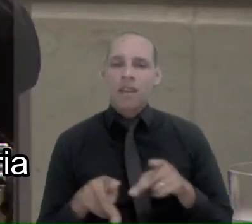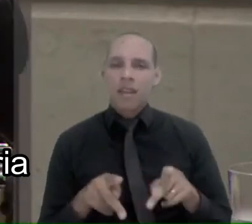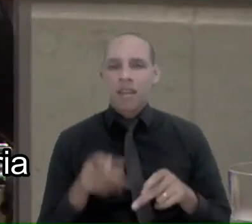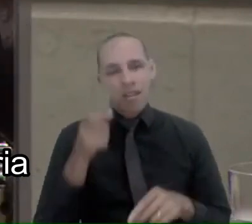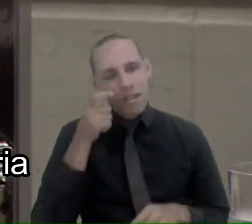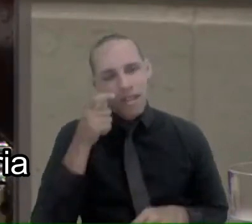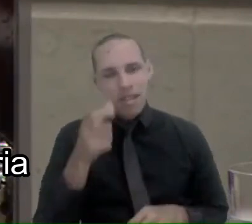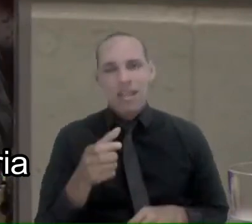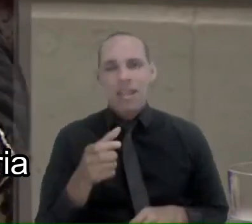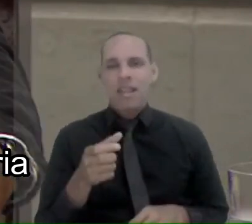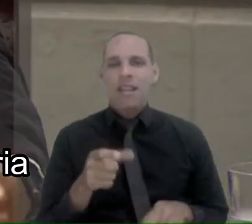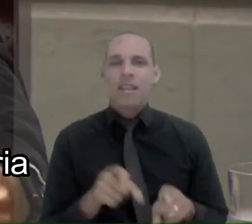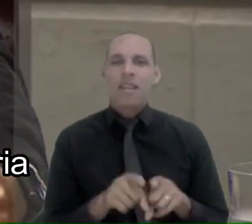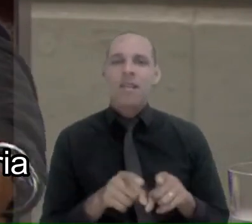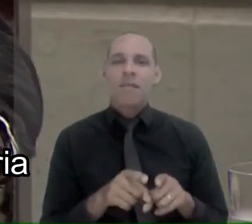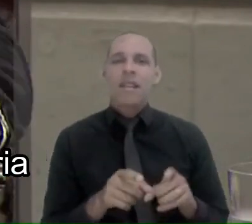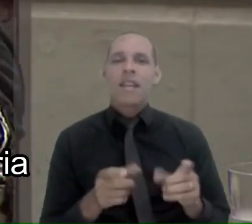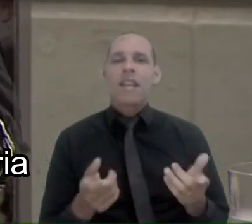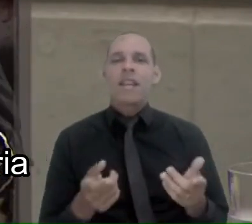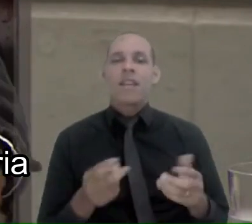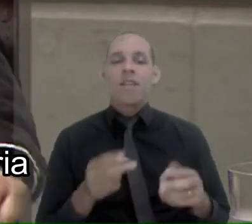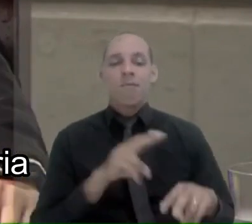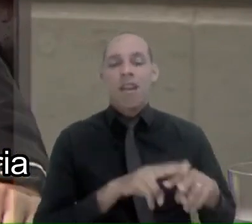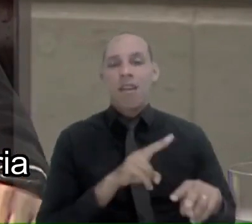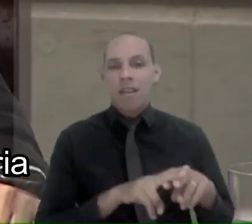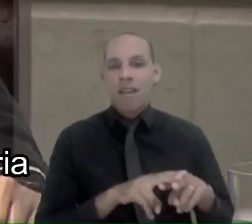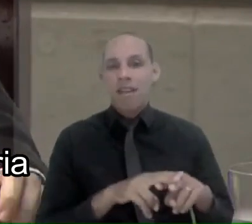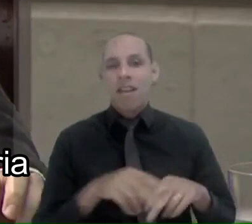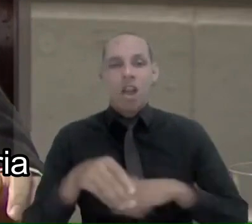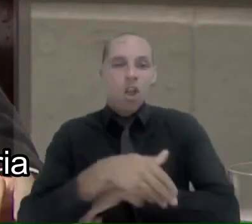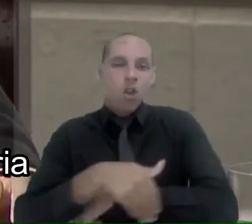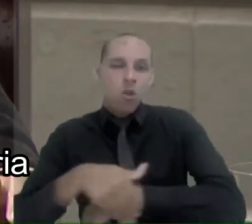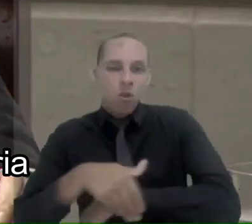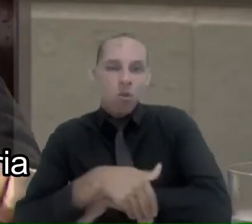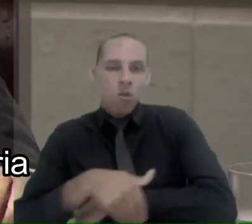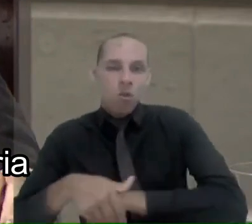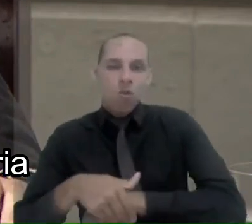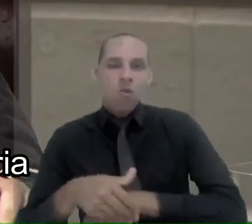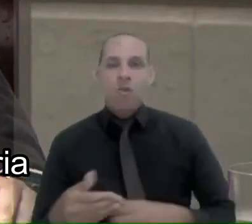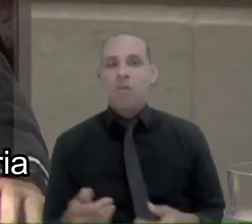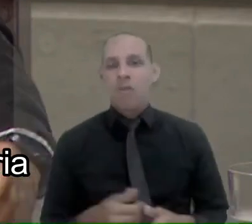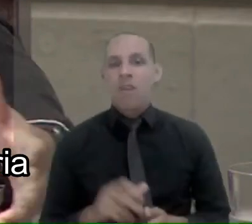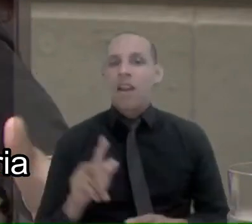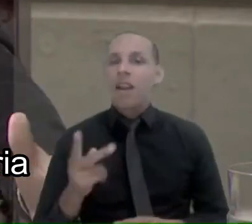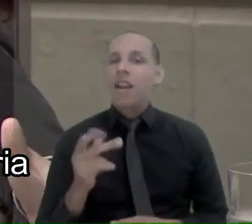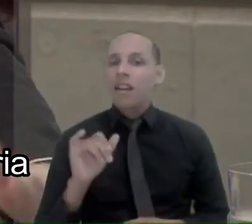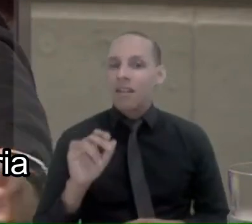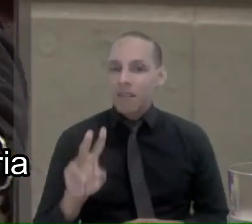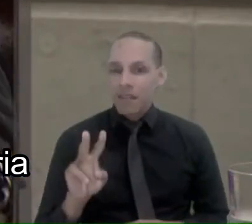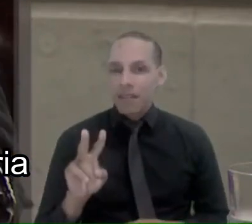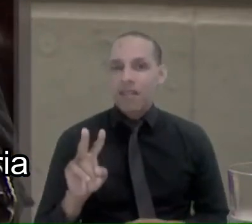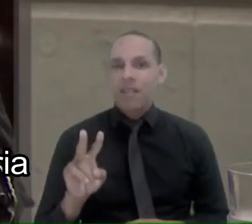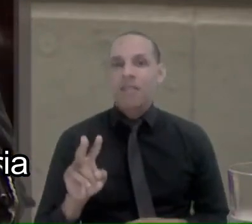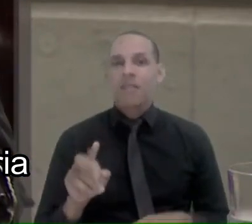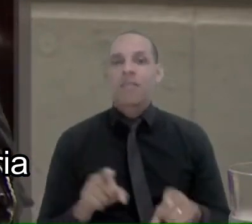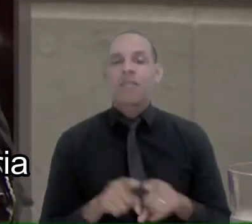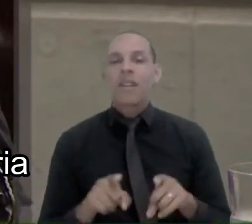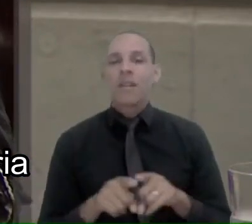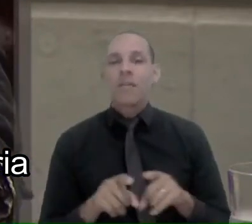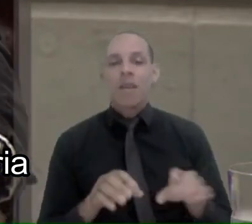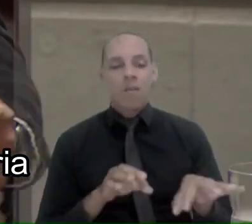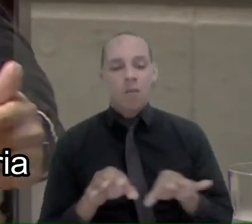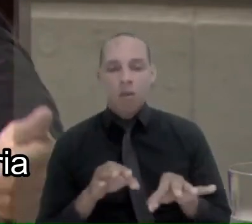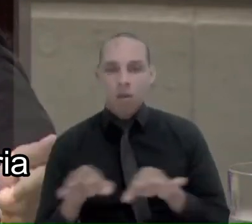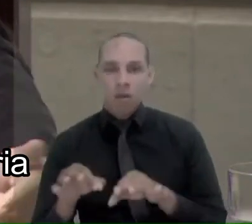privada de liberdade, a população em situação de rua e a população vivendo com HIV. O manejo da co-infecção e das